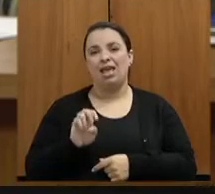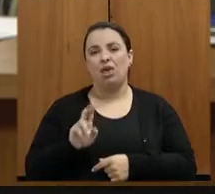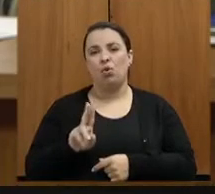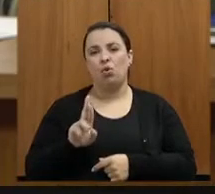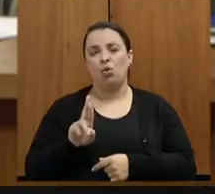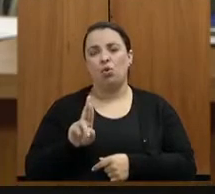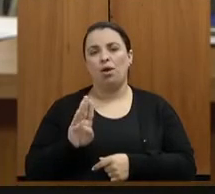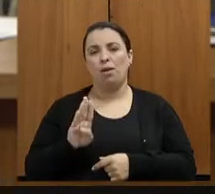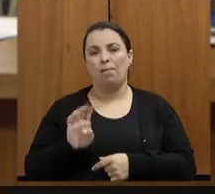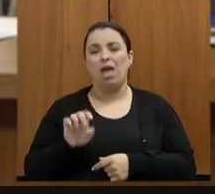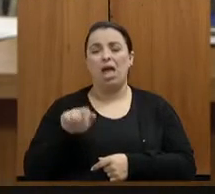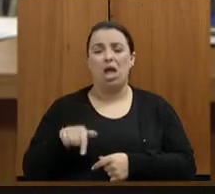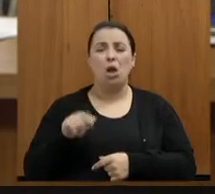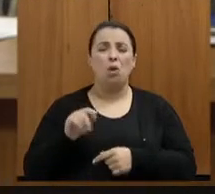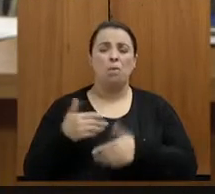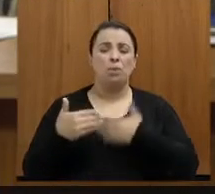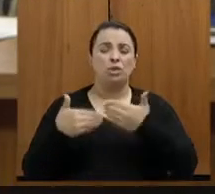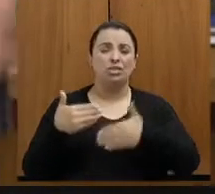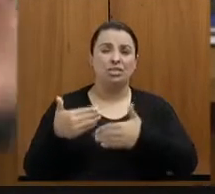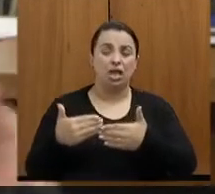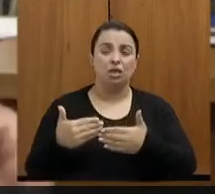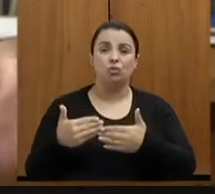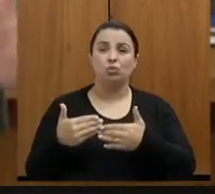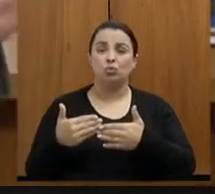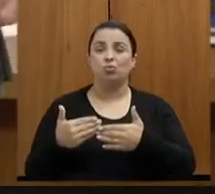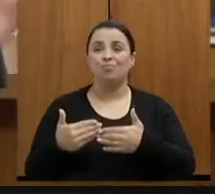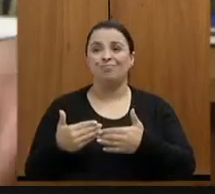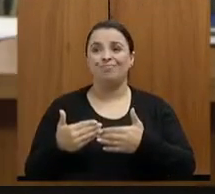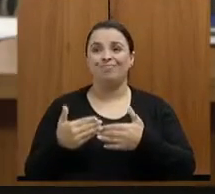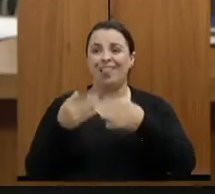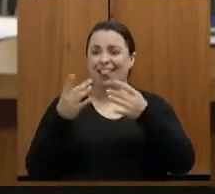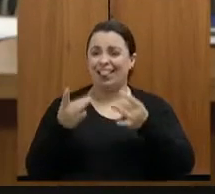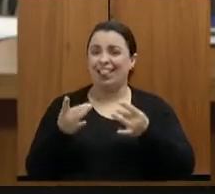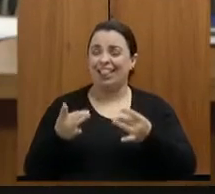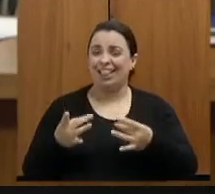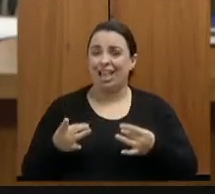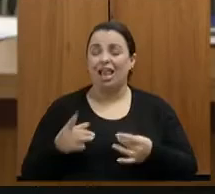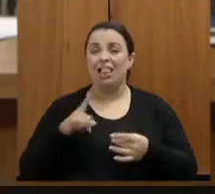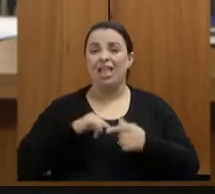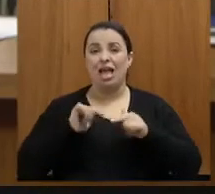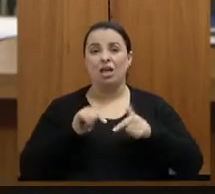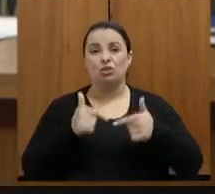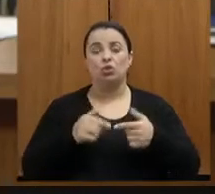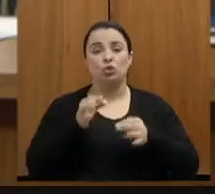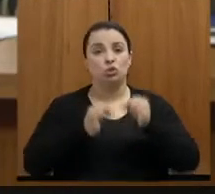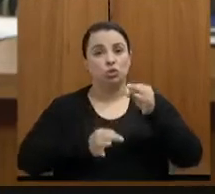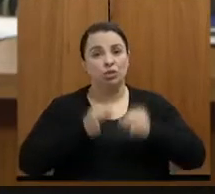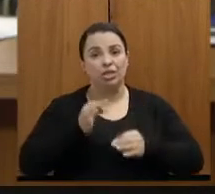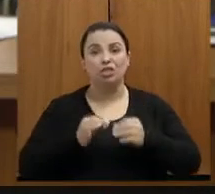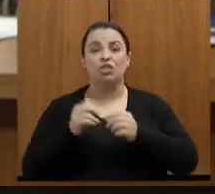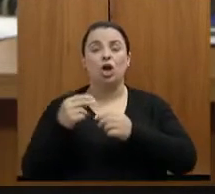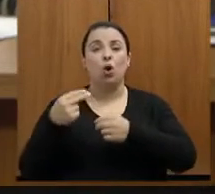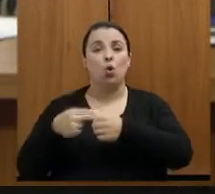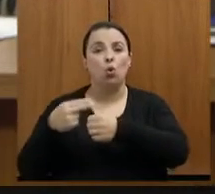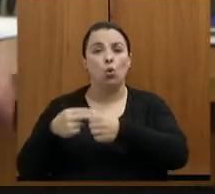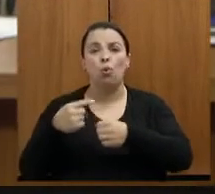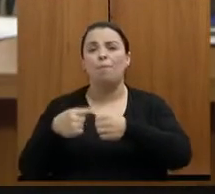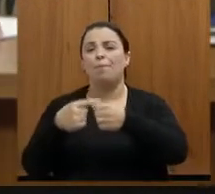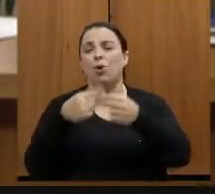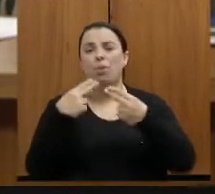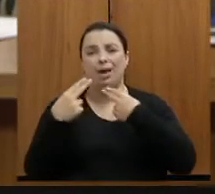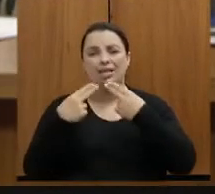ele é multidisciplinar, ele envolve medidas jurídicas, urbanísticas, sociais e ambientais. Quer dizer o quê?